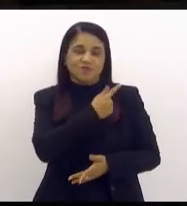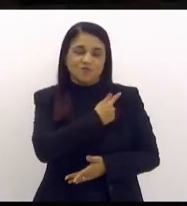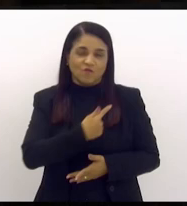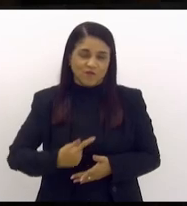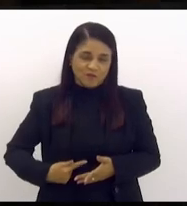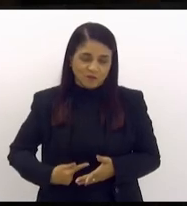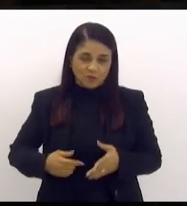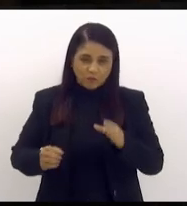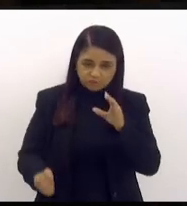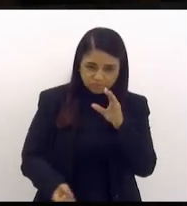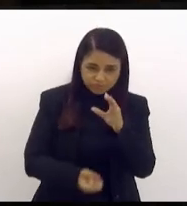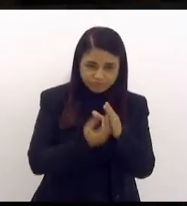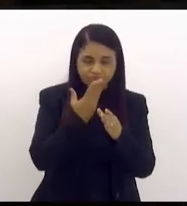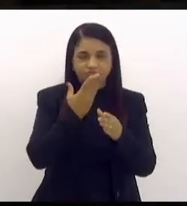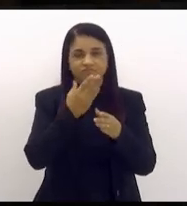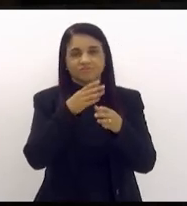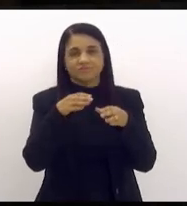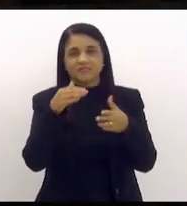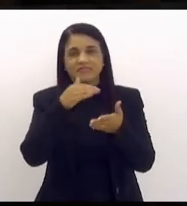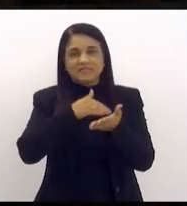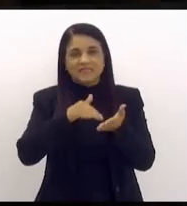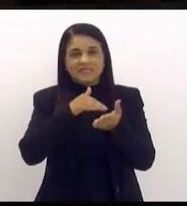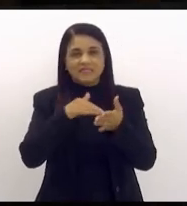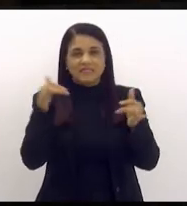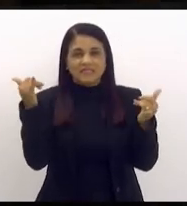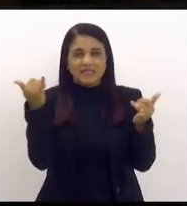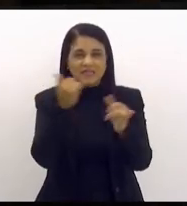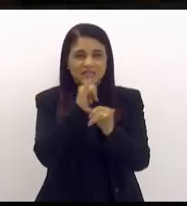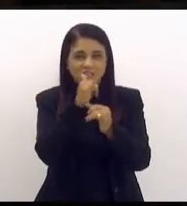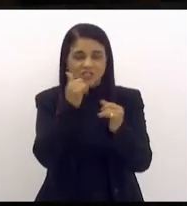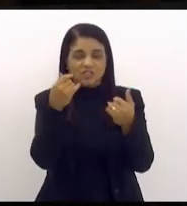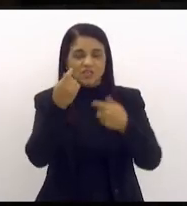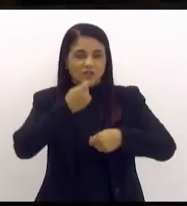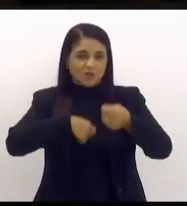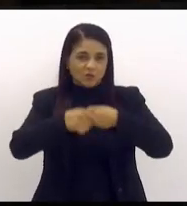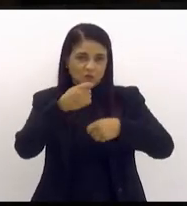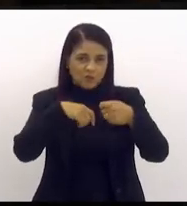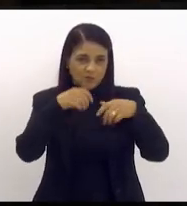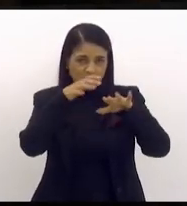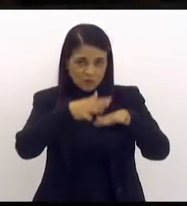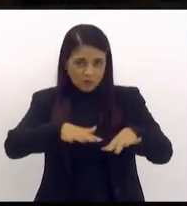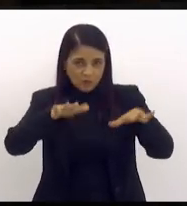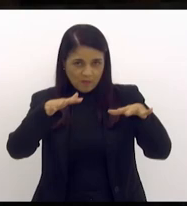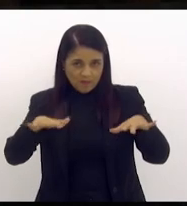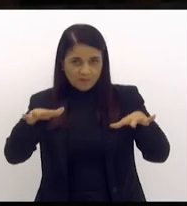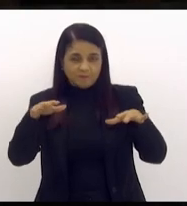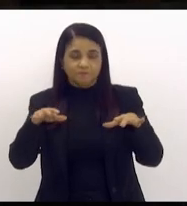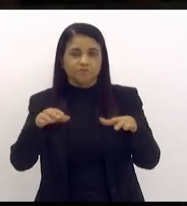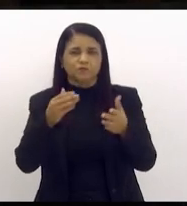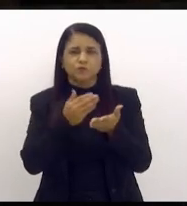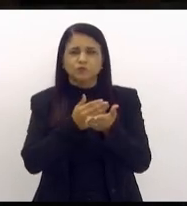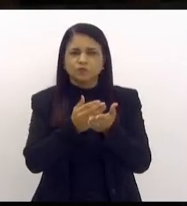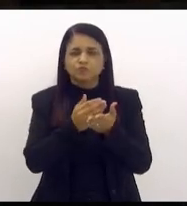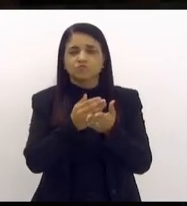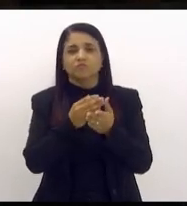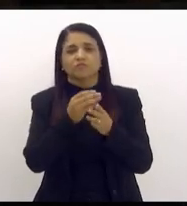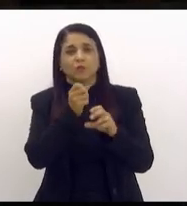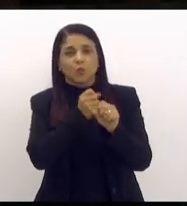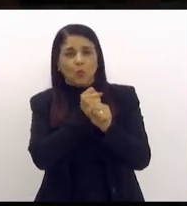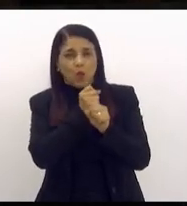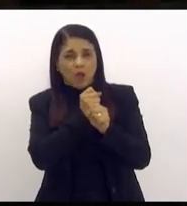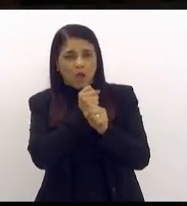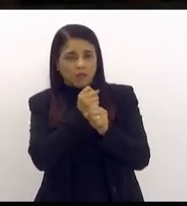faz em criar uma Secretaria de economia do mar inicialmente ela foi criada no início do ano com o nome de